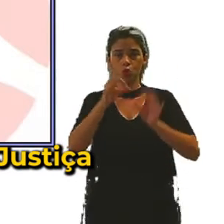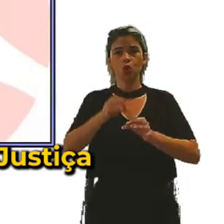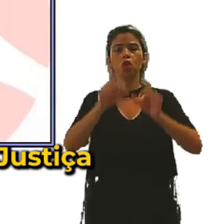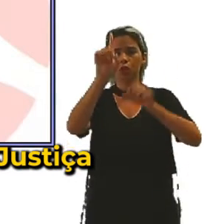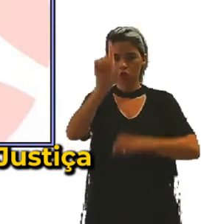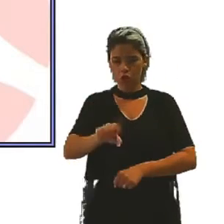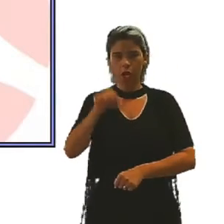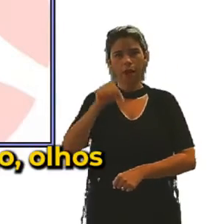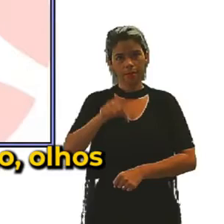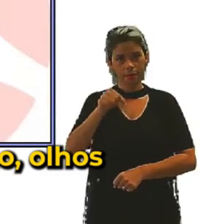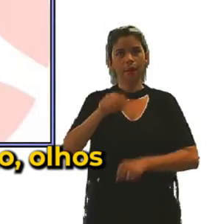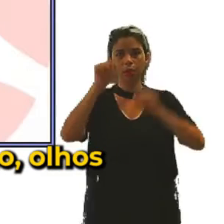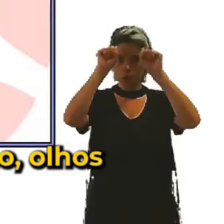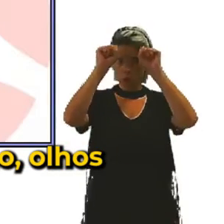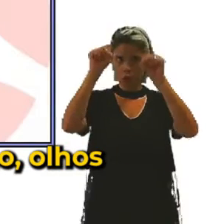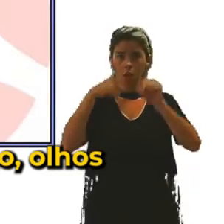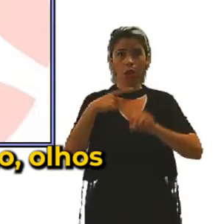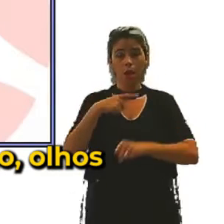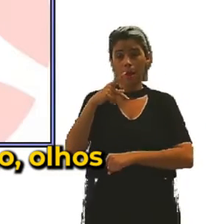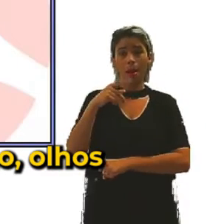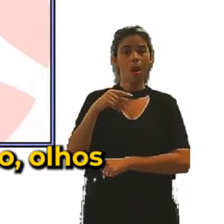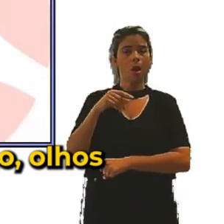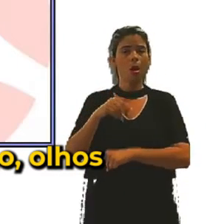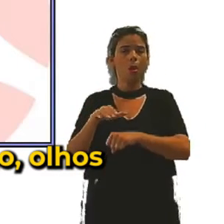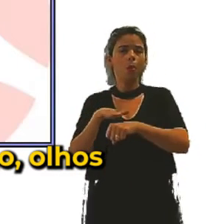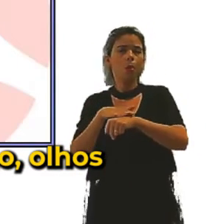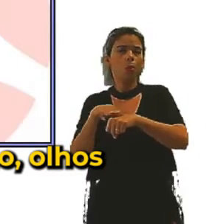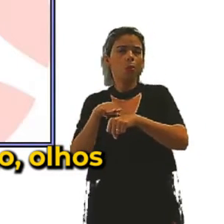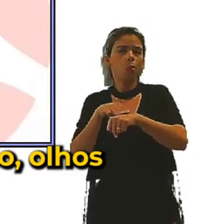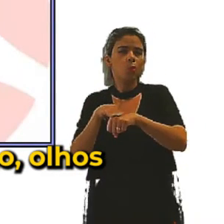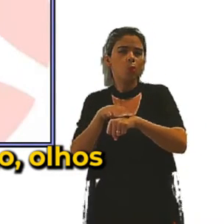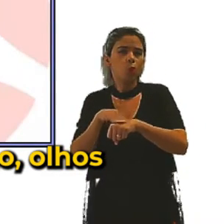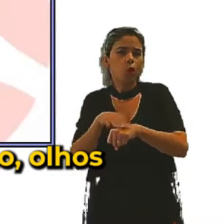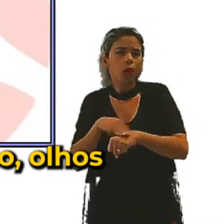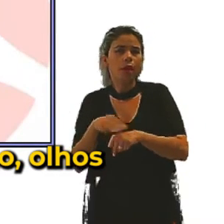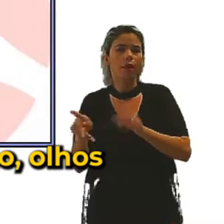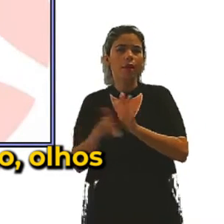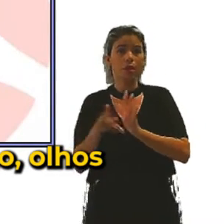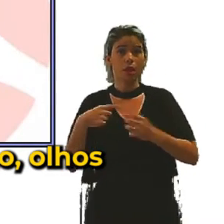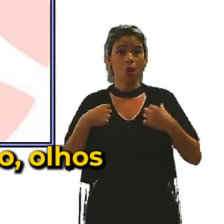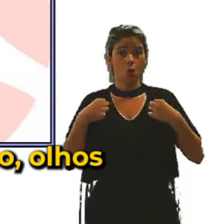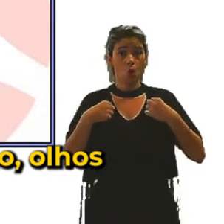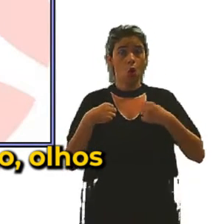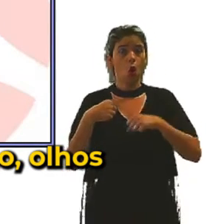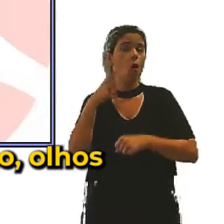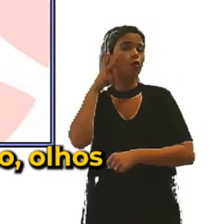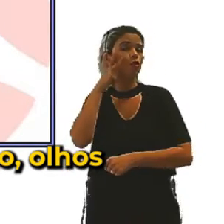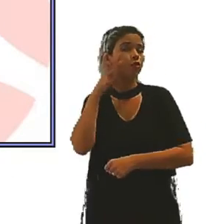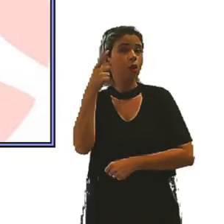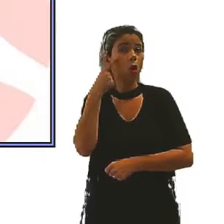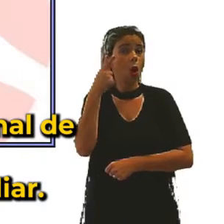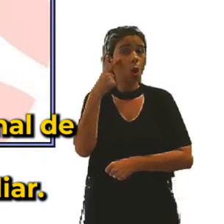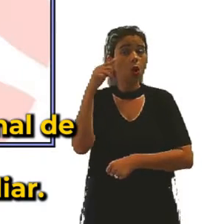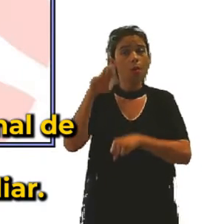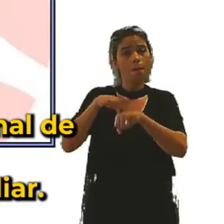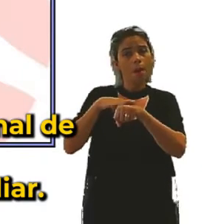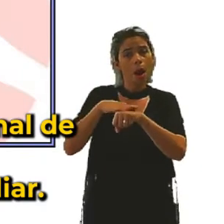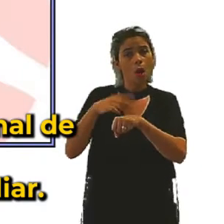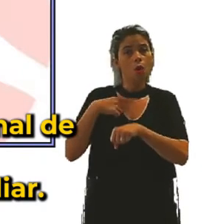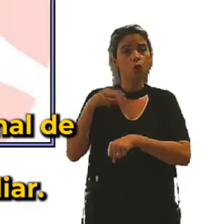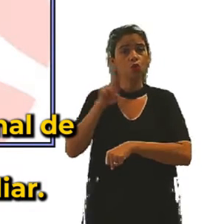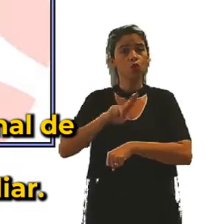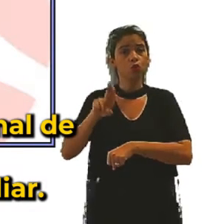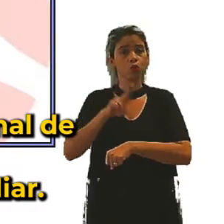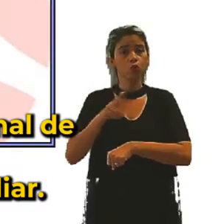Justiça do Distrito Federal, sou parda, né, estou vestindo um vestido vinho, olhos castanhos claros, uso um